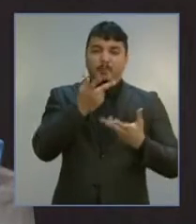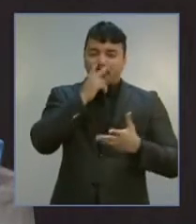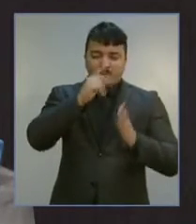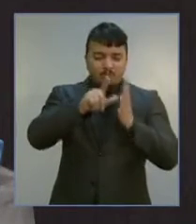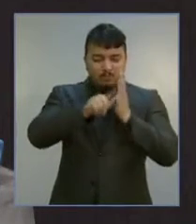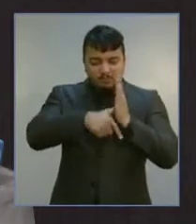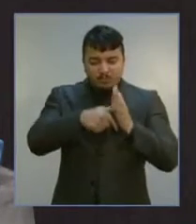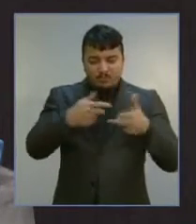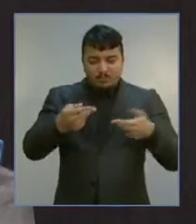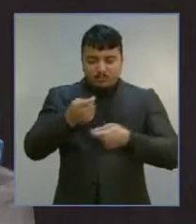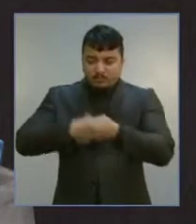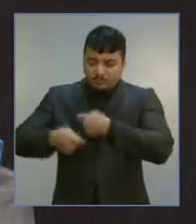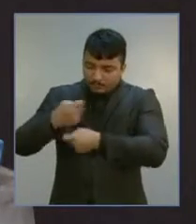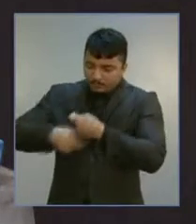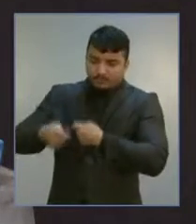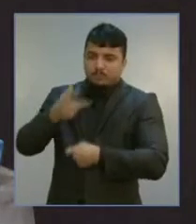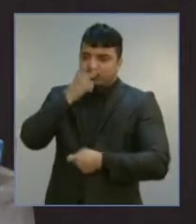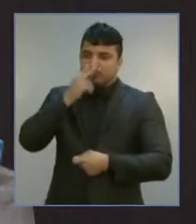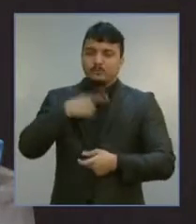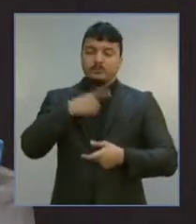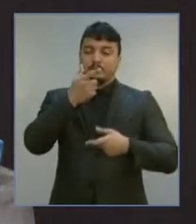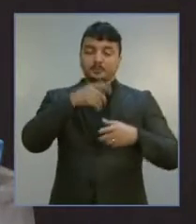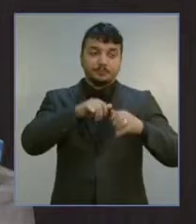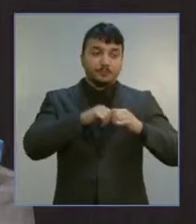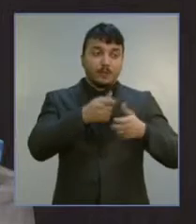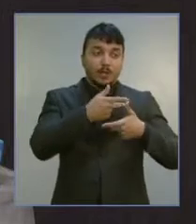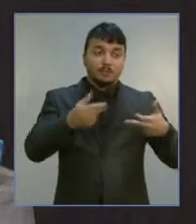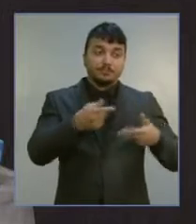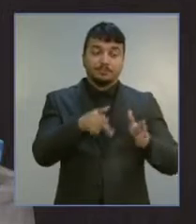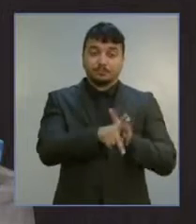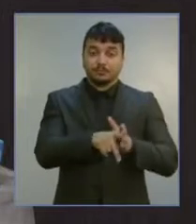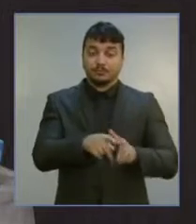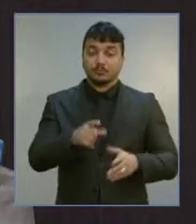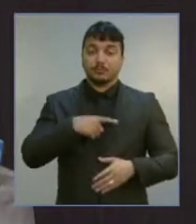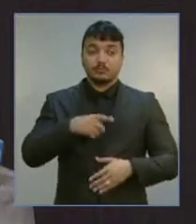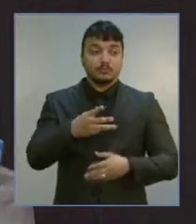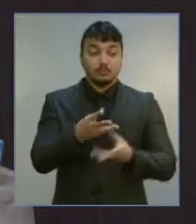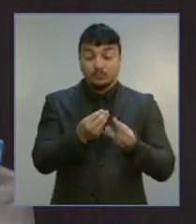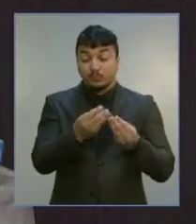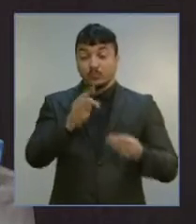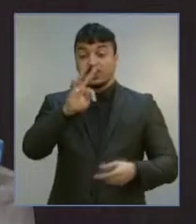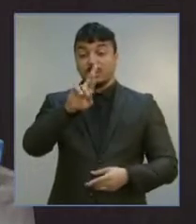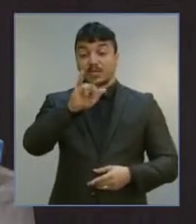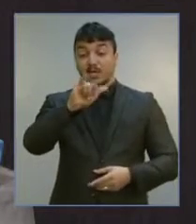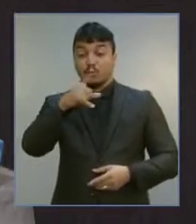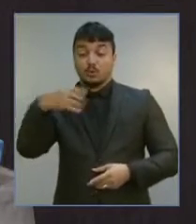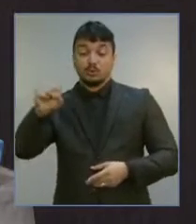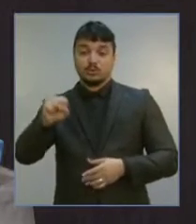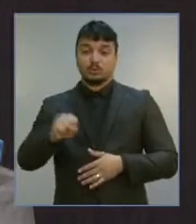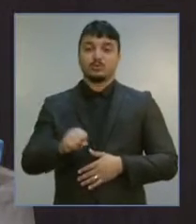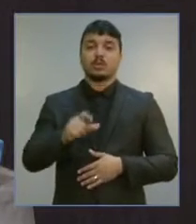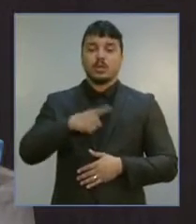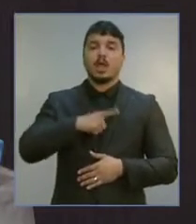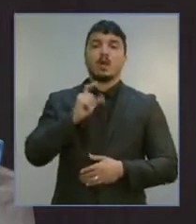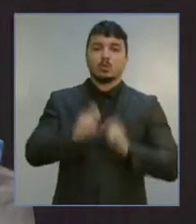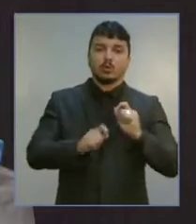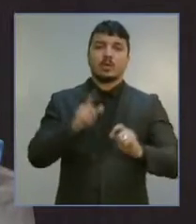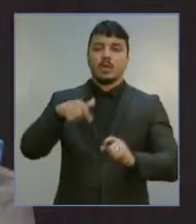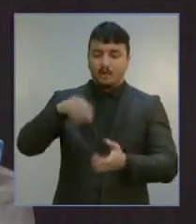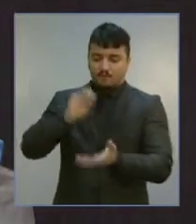econômica que remunerou o mercado financeiro da ordem de trilhões foi e é o